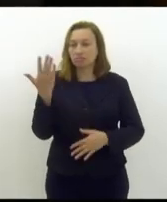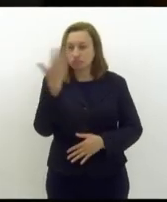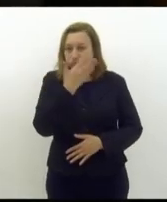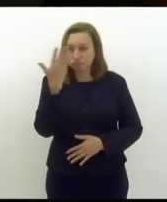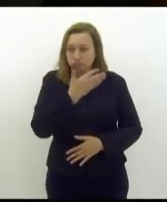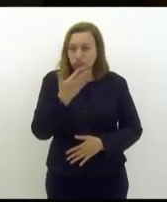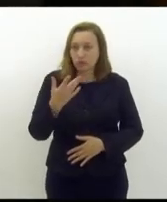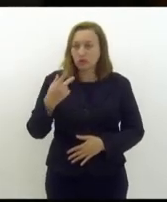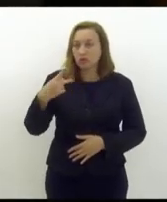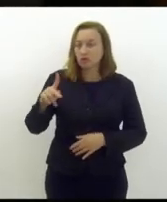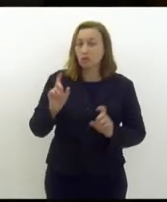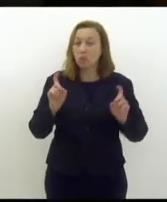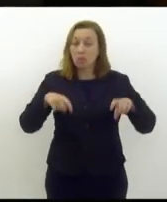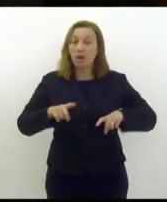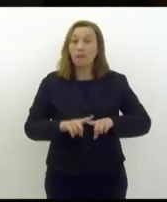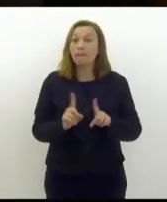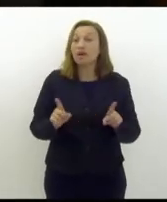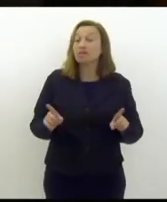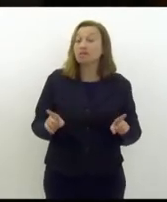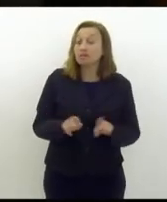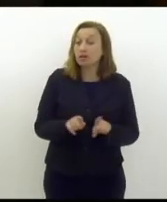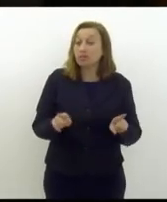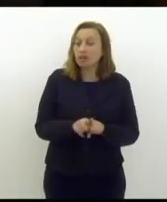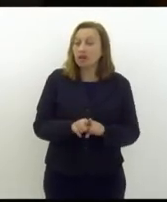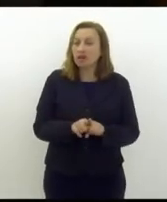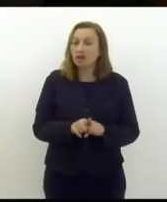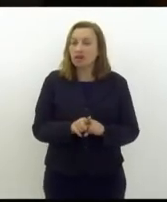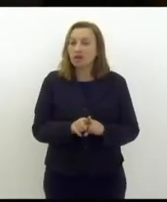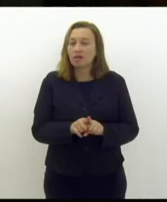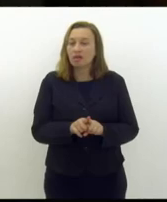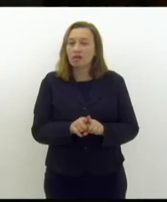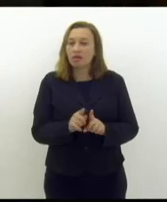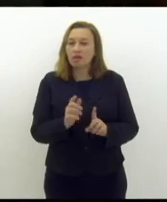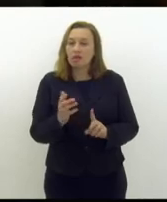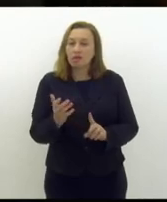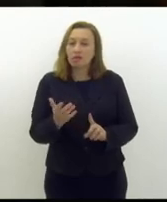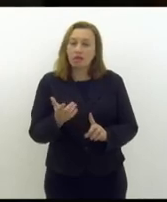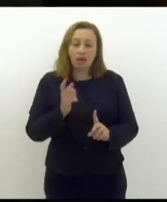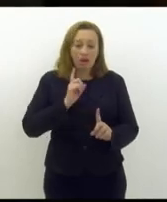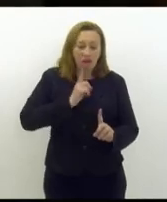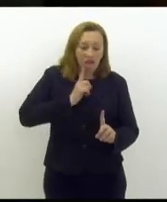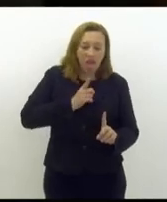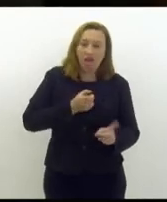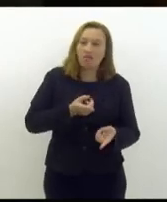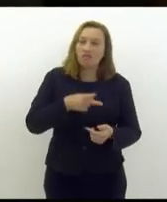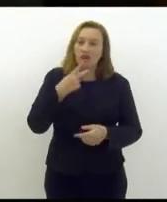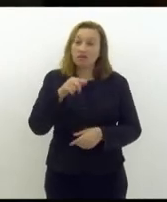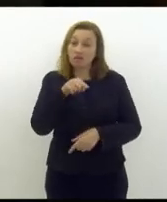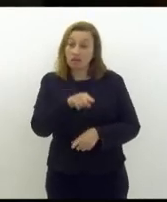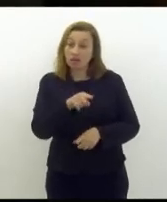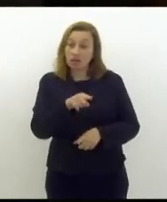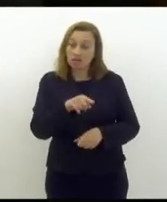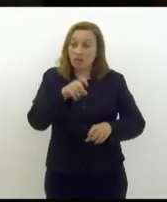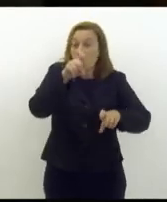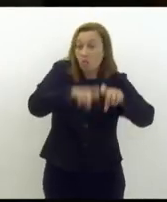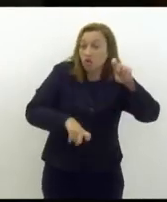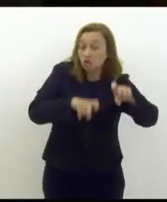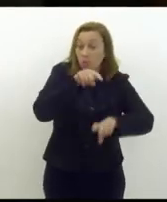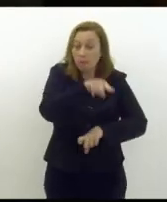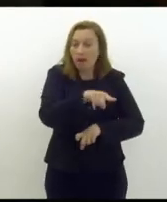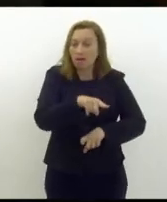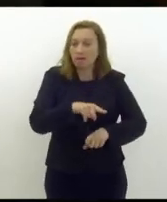os seus mandatos mas com ameaças e intimidações dizendo que Elas seriam estupradas